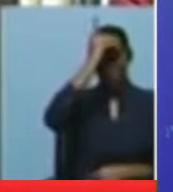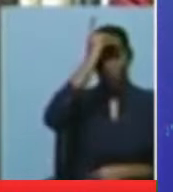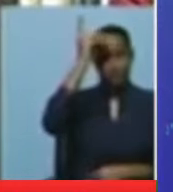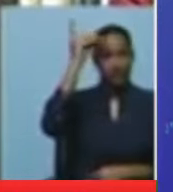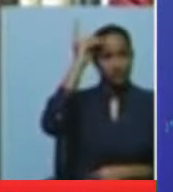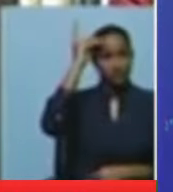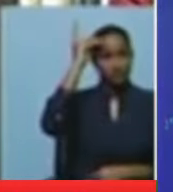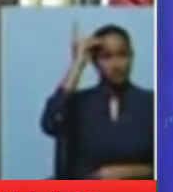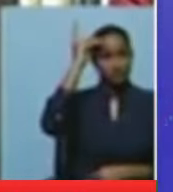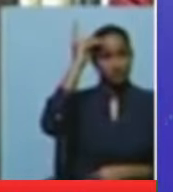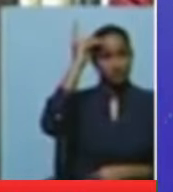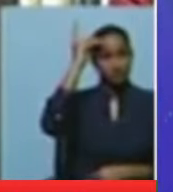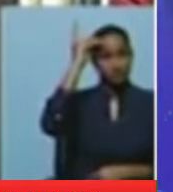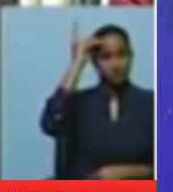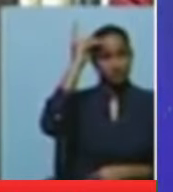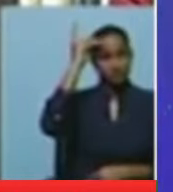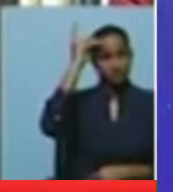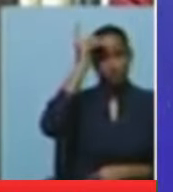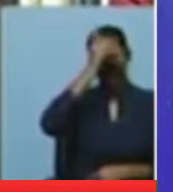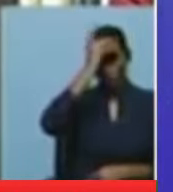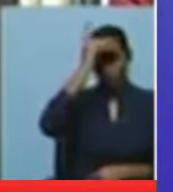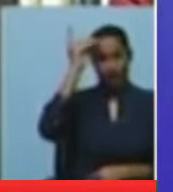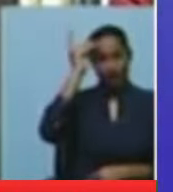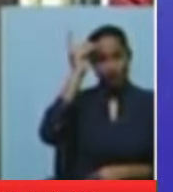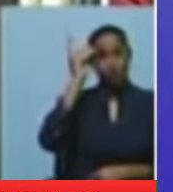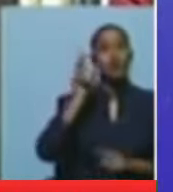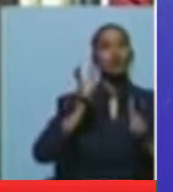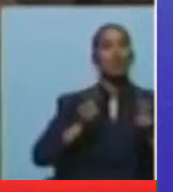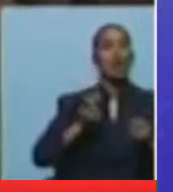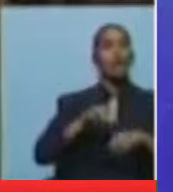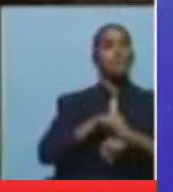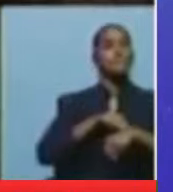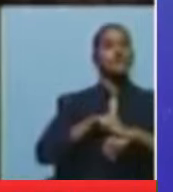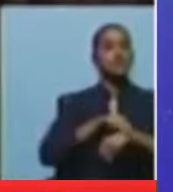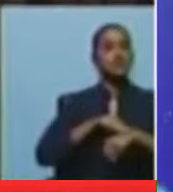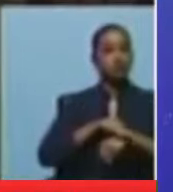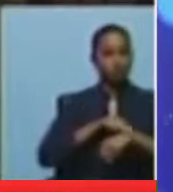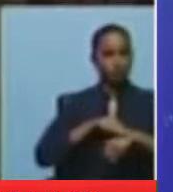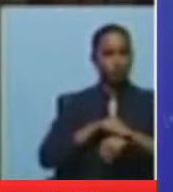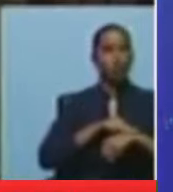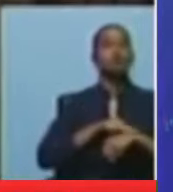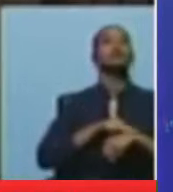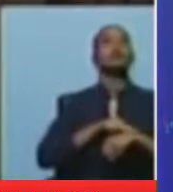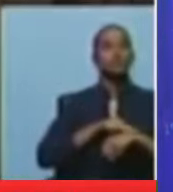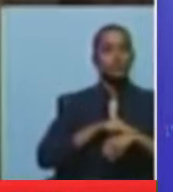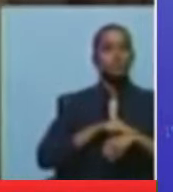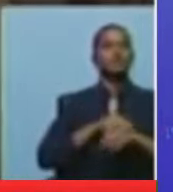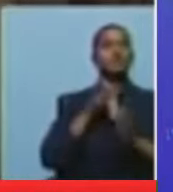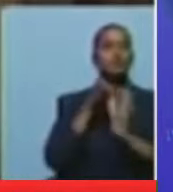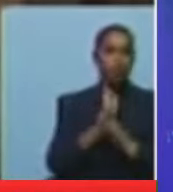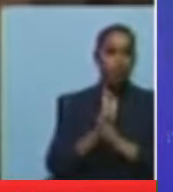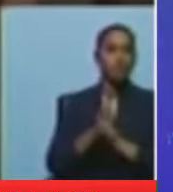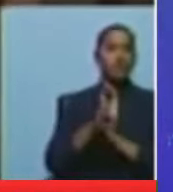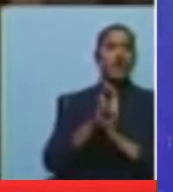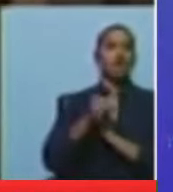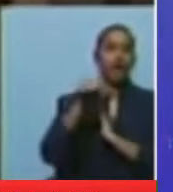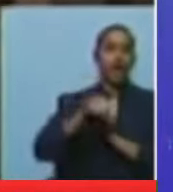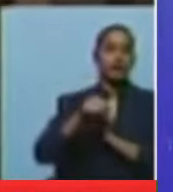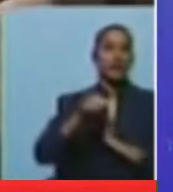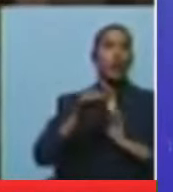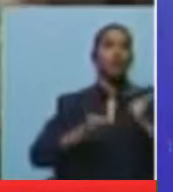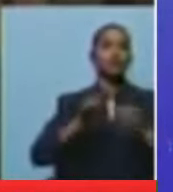Venezuela, ratificando no cargo o ministro da Defesa, Vladimir Padrino Lopes, e dando ainda mais poder para a vice-presidente